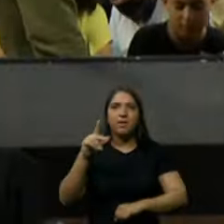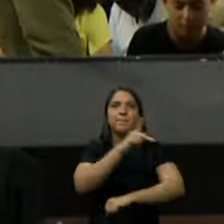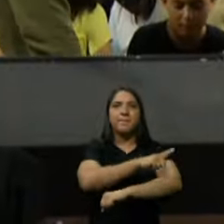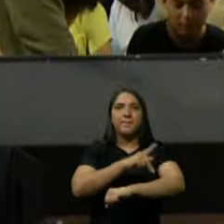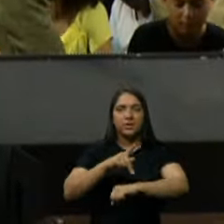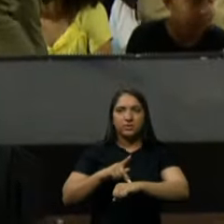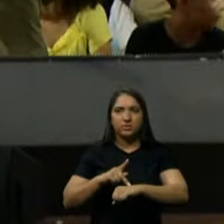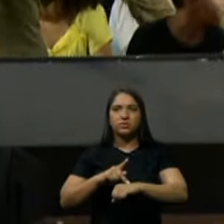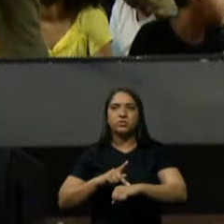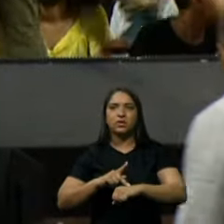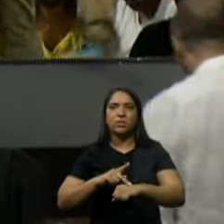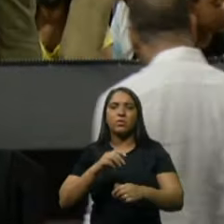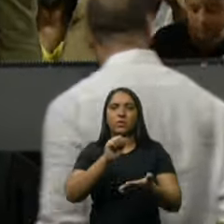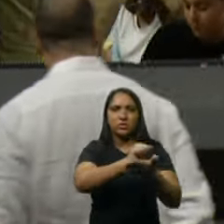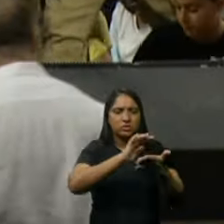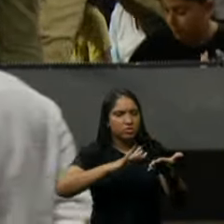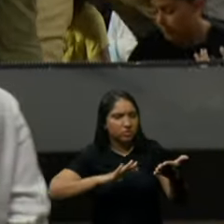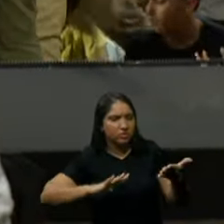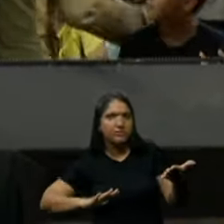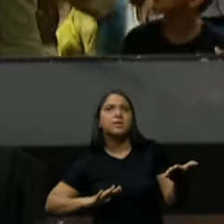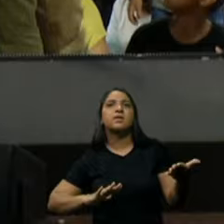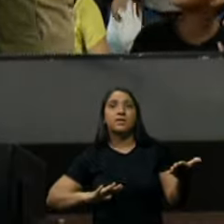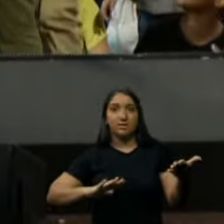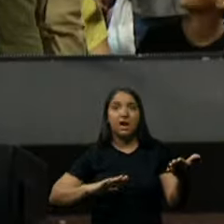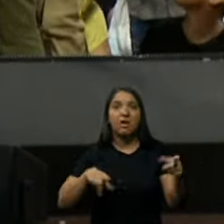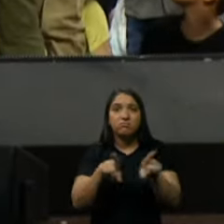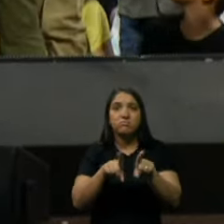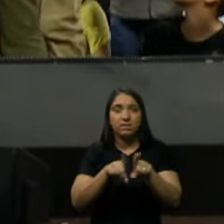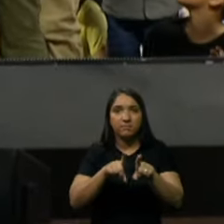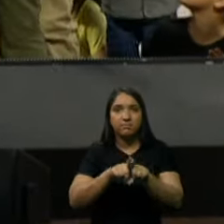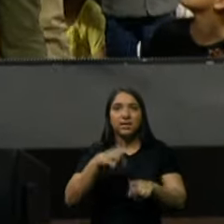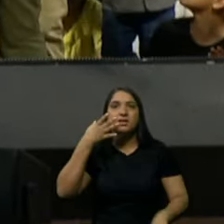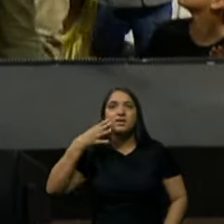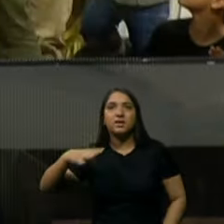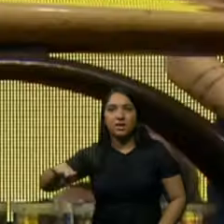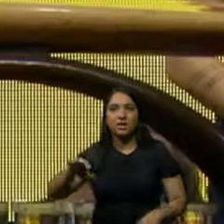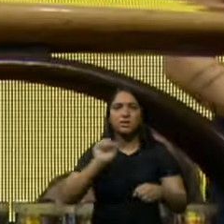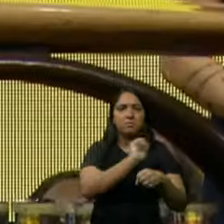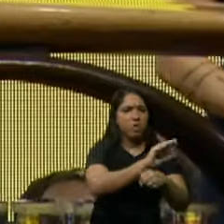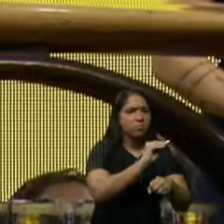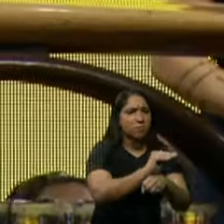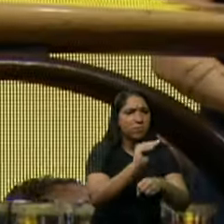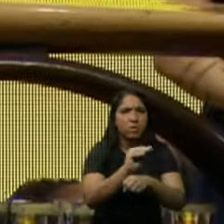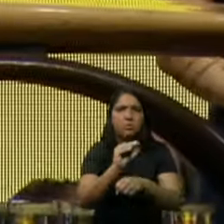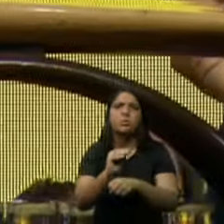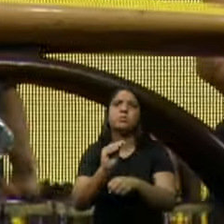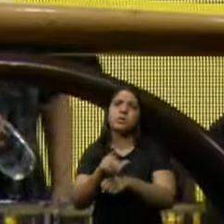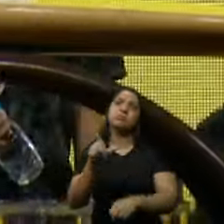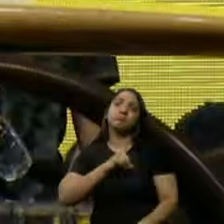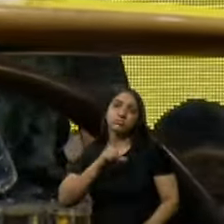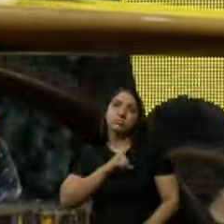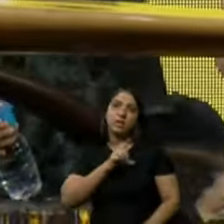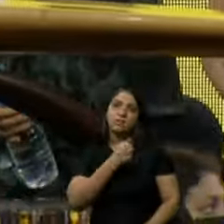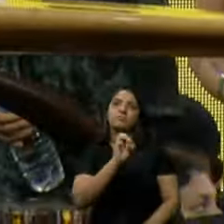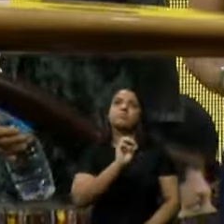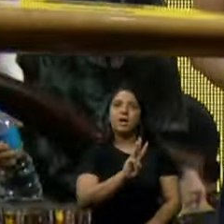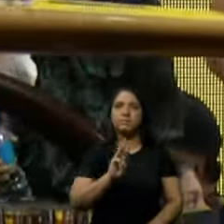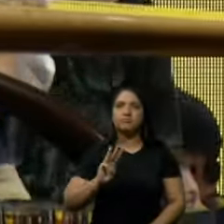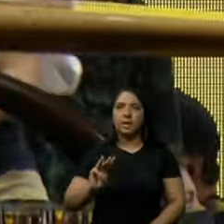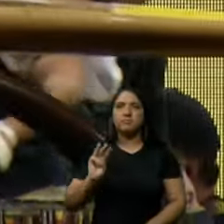imprimimos e apadrinhamos crianças todos nós podemos participar tem o site vida tracinho